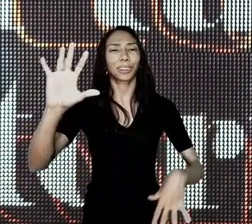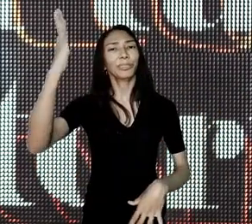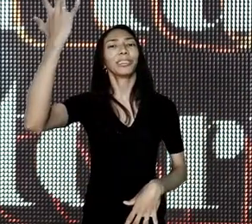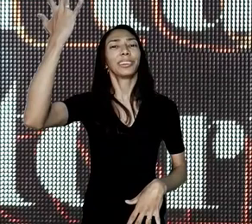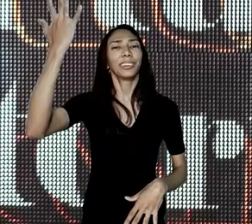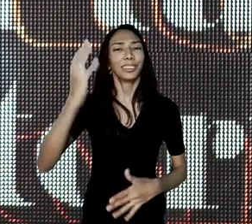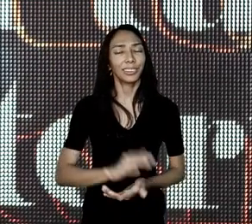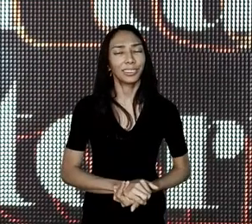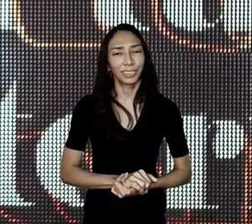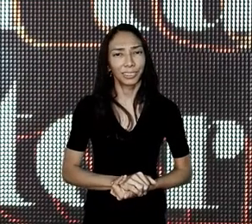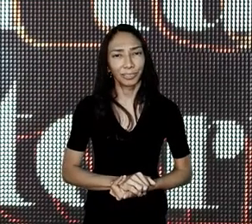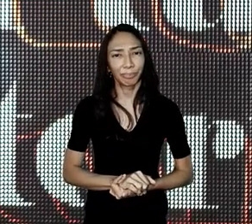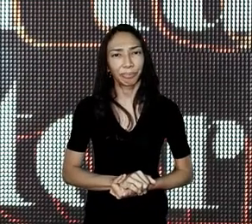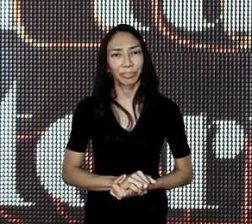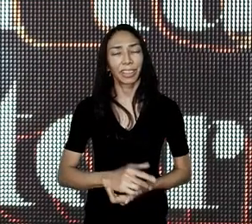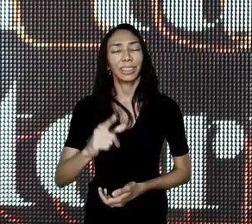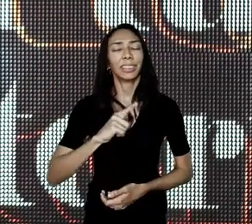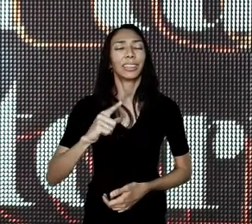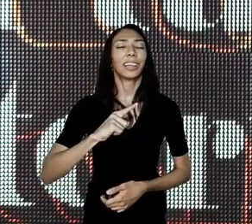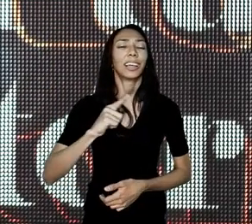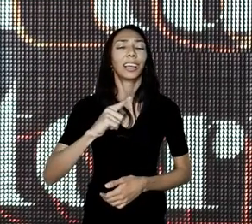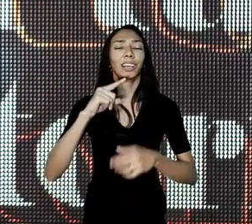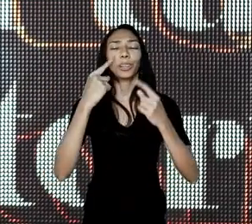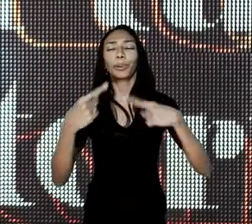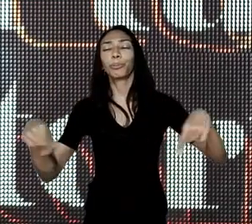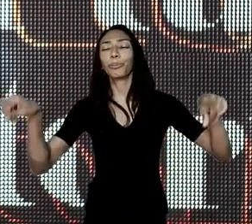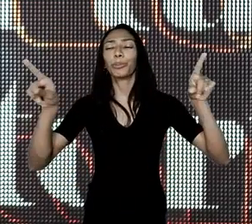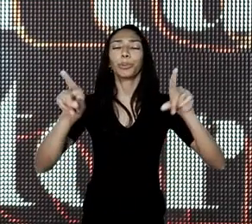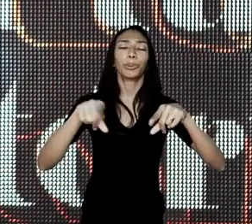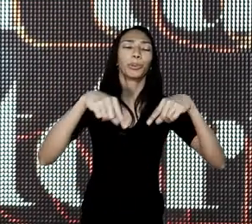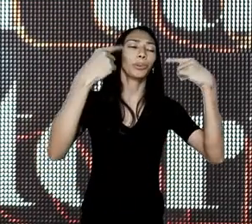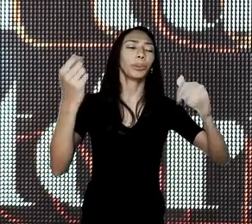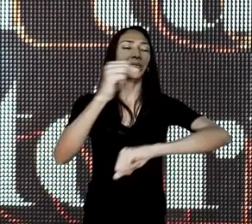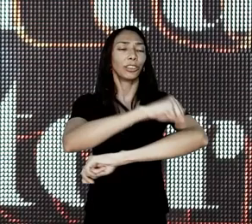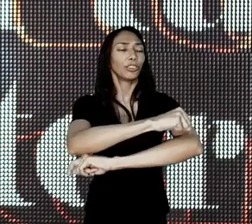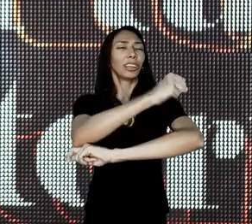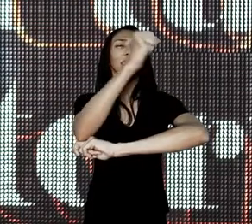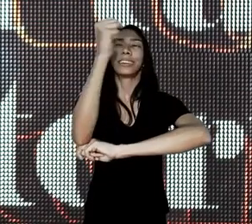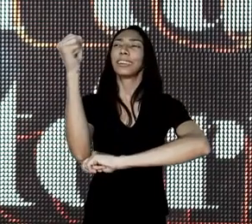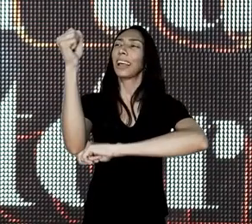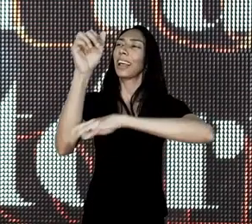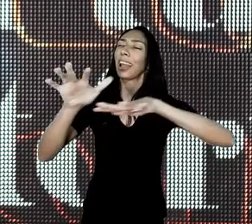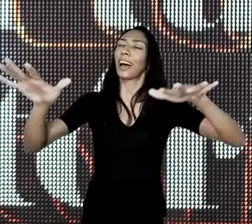Abre, abre o som. Abre as janelas da tua casa pela manhã e gera essa